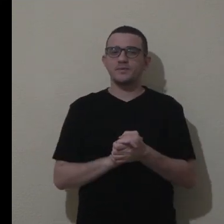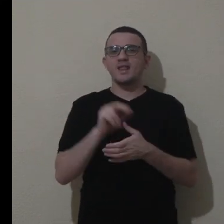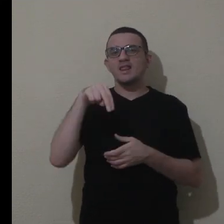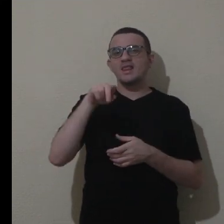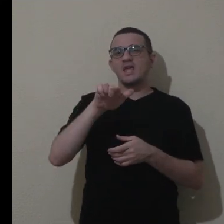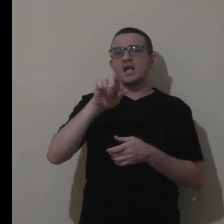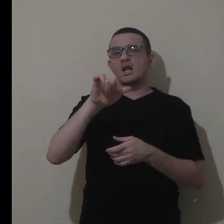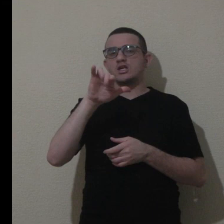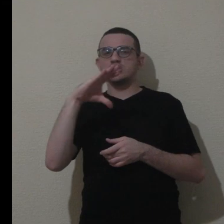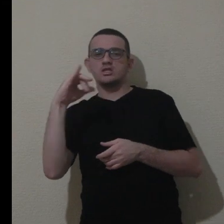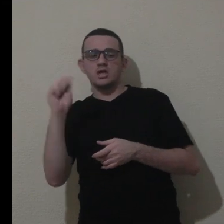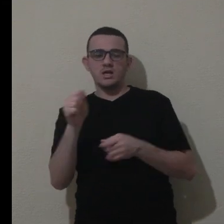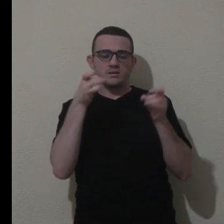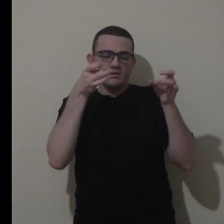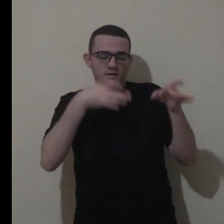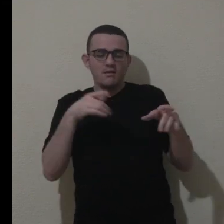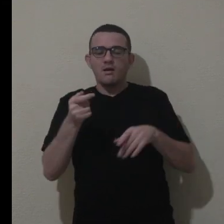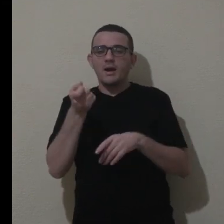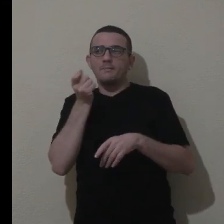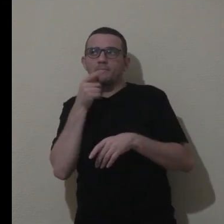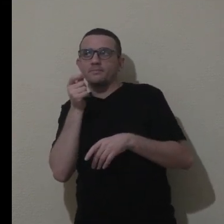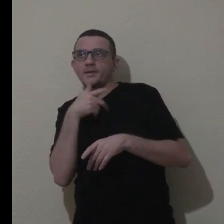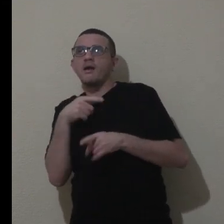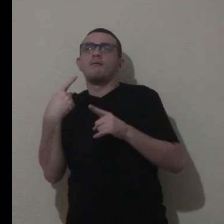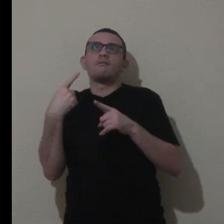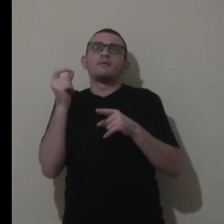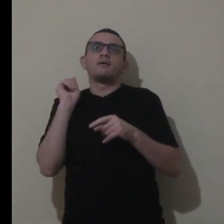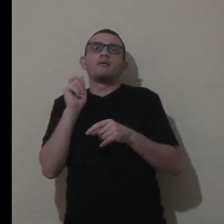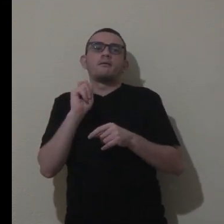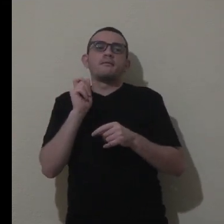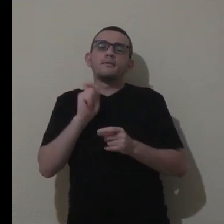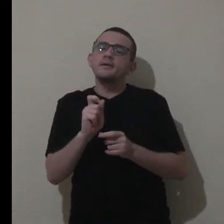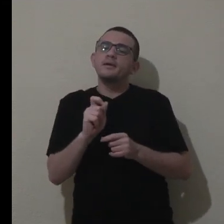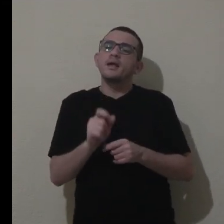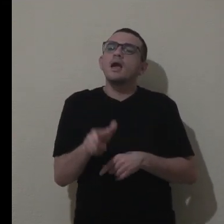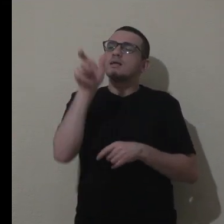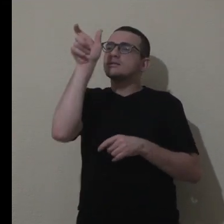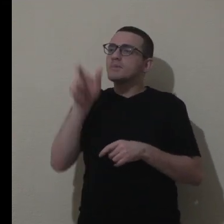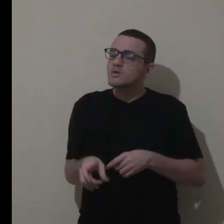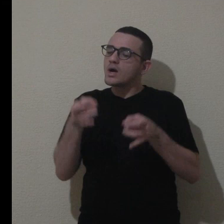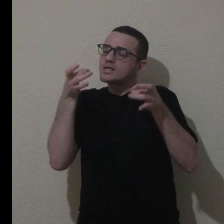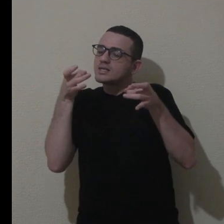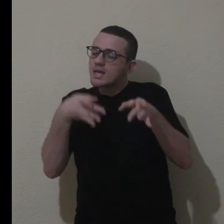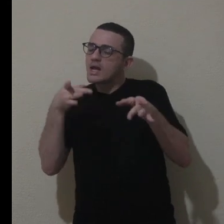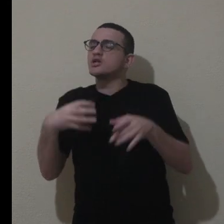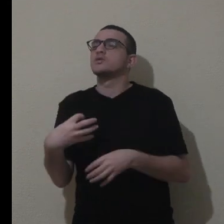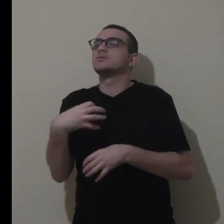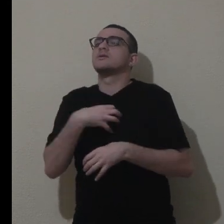né? Acho que até é uma piada pronta, né? Que acho que as pessoas negligenciam falar sobre que eles